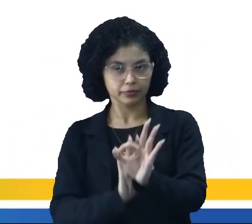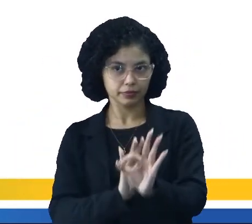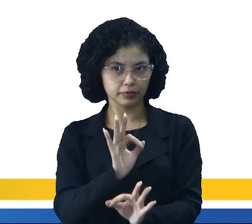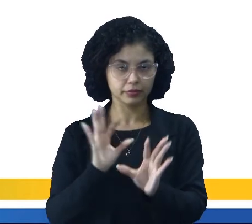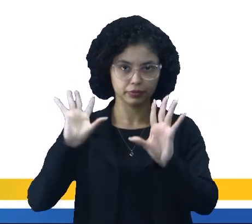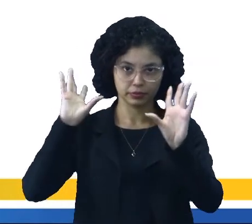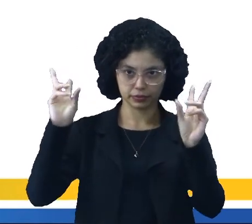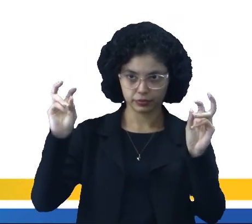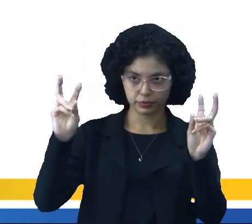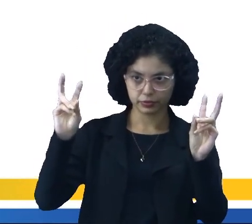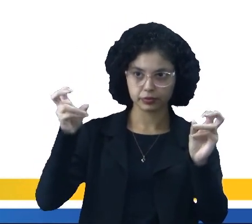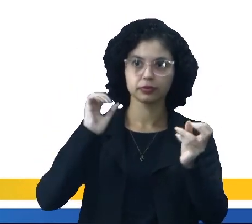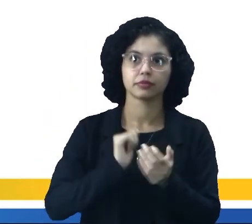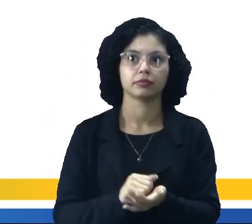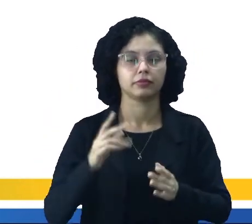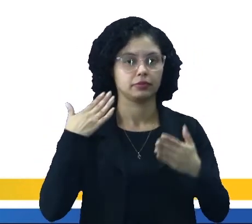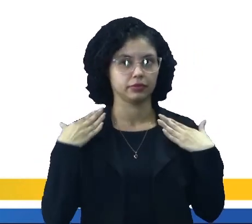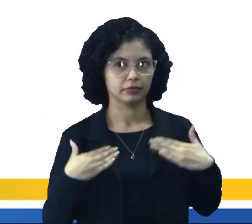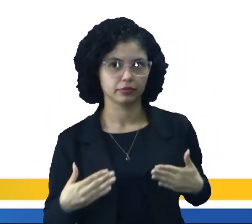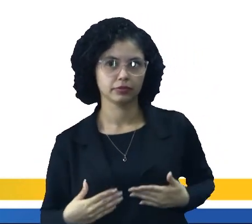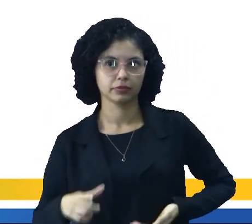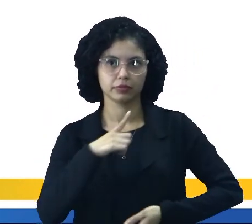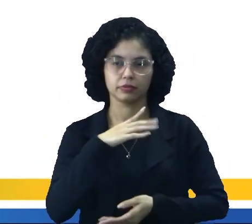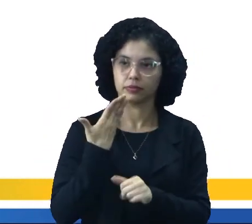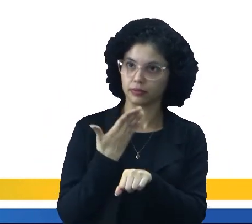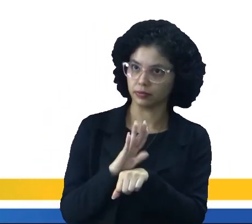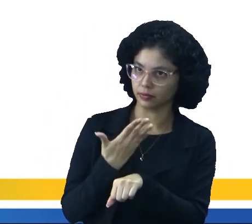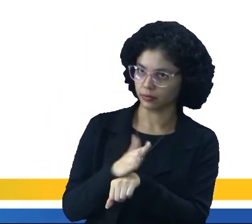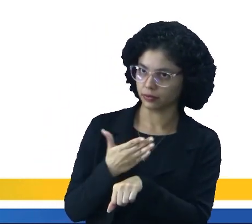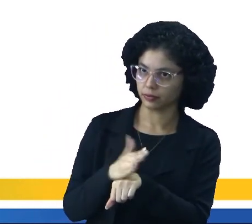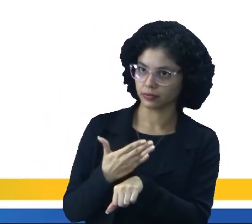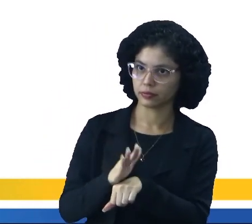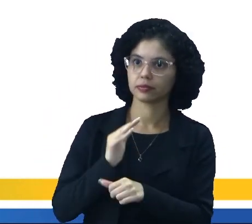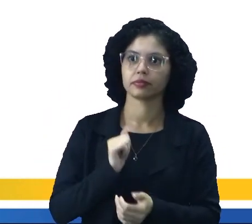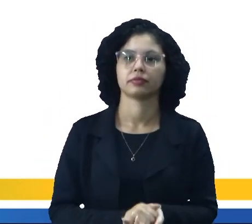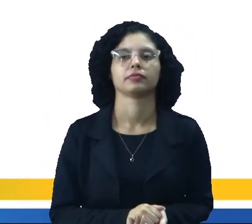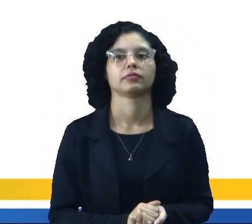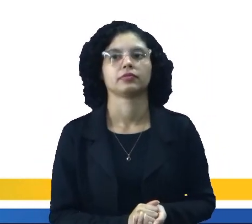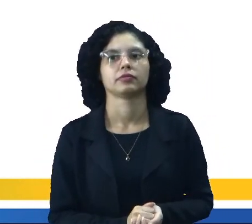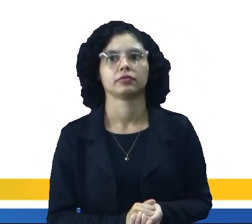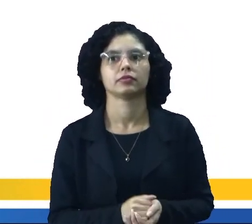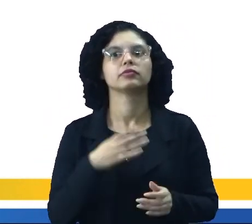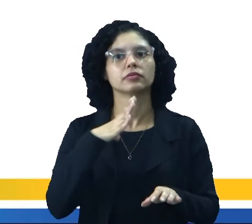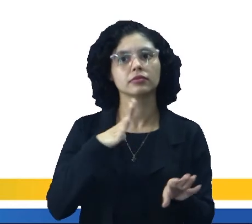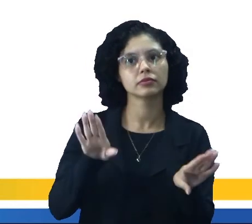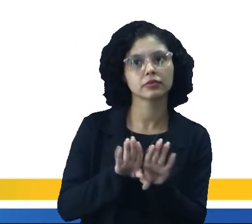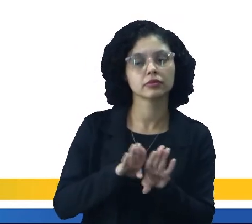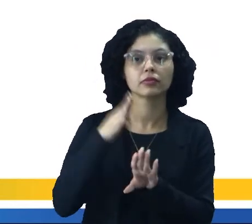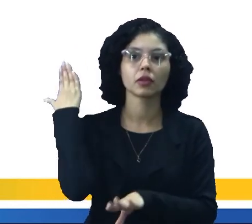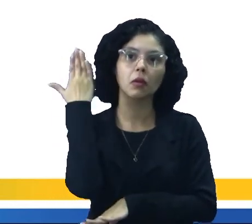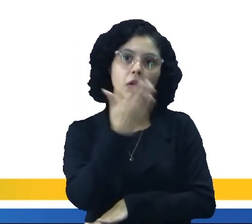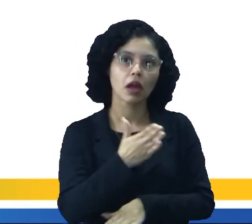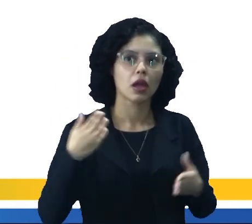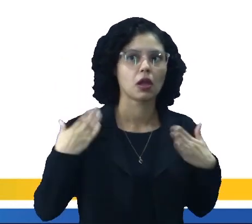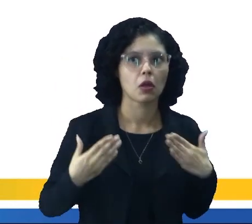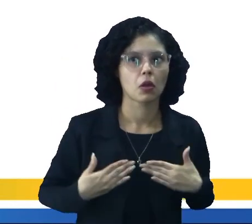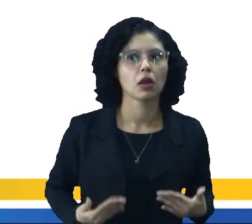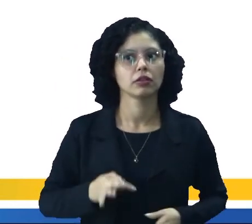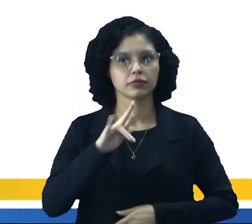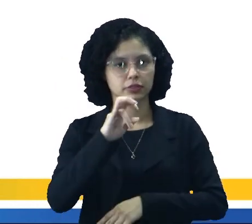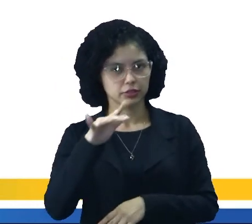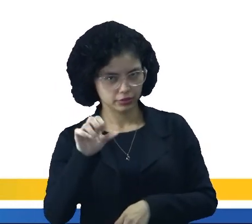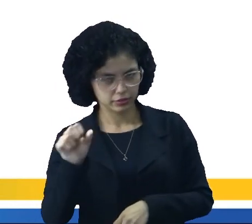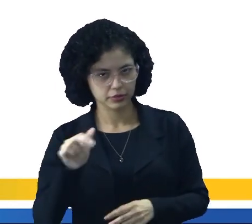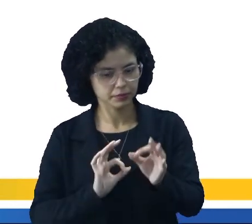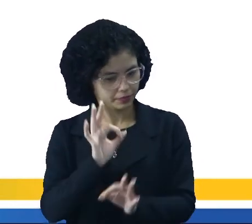ter essa abordagem da capacidade física, que vai ser objetivado em relação ao treinamento e que vai nos direcionar para um corpo mais fitness,